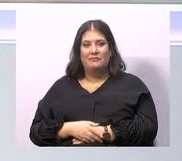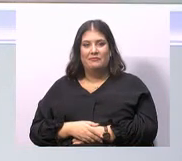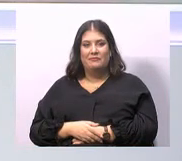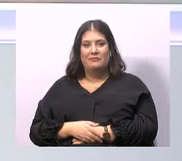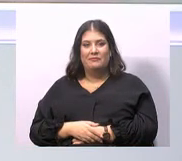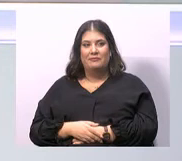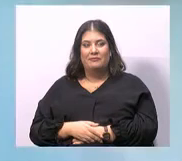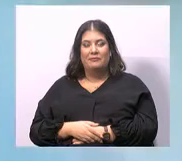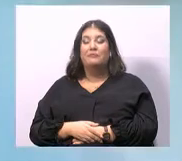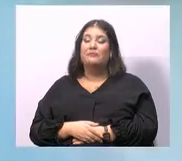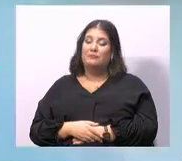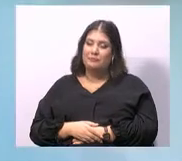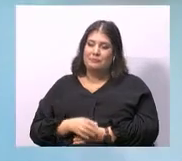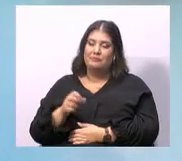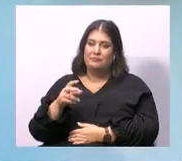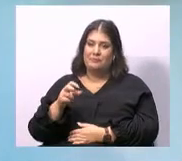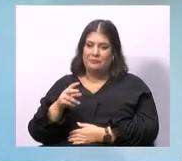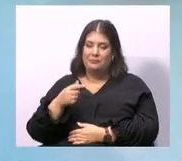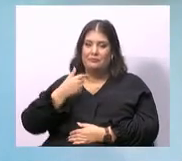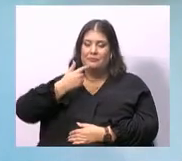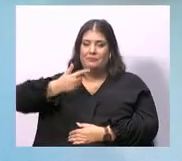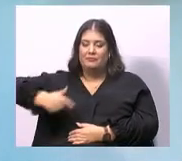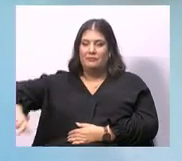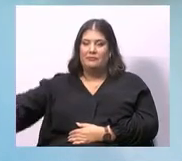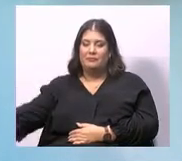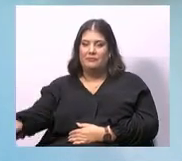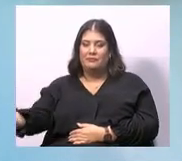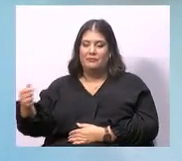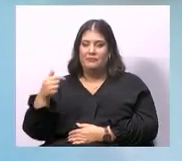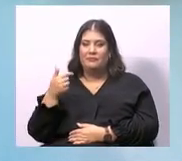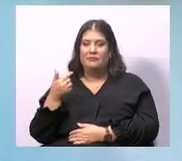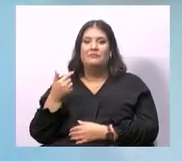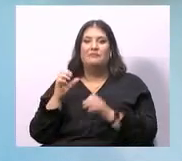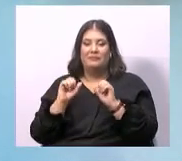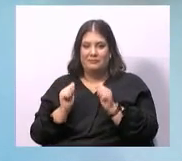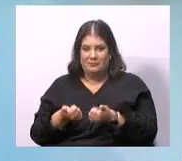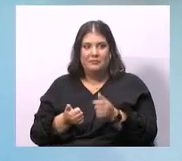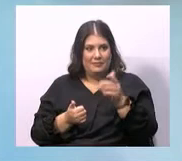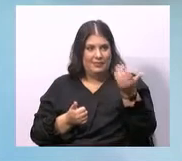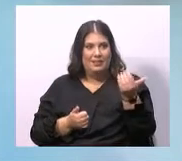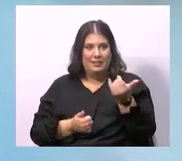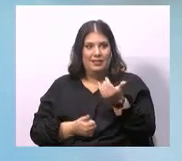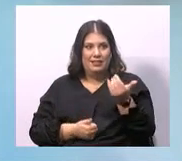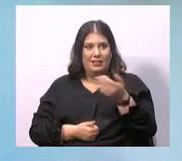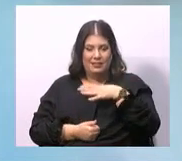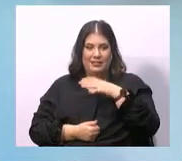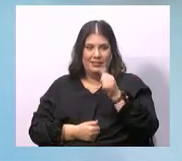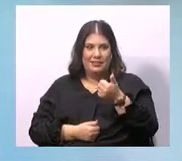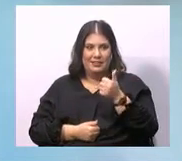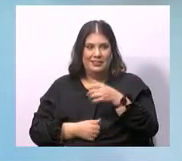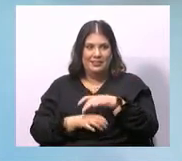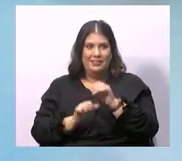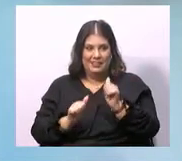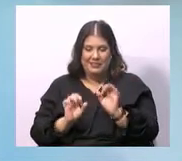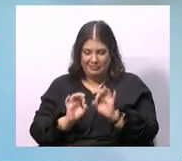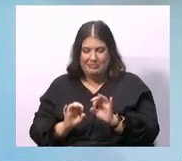Mas como estava a dizer... Tá bem, eu vou achar mais, pronto. Sim, senhor. Se o doutor, por favor, então dá uma orientação.